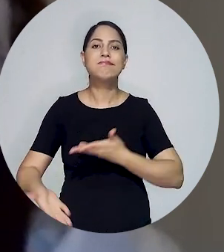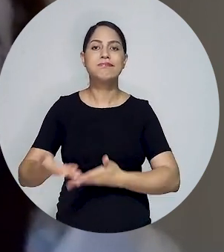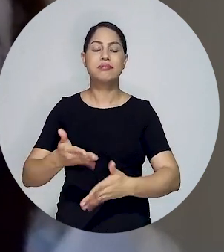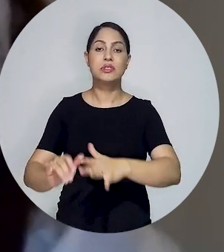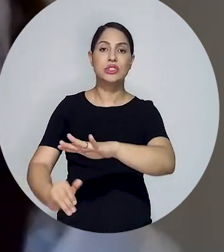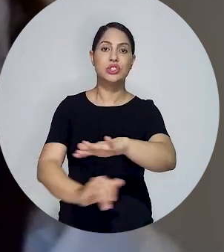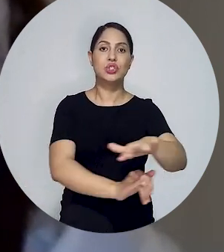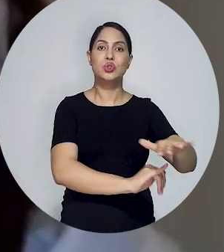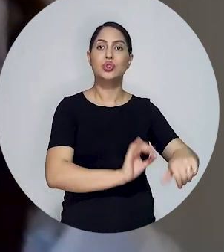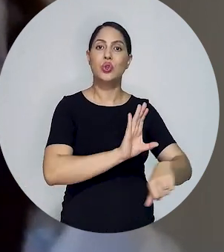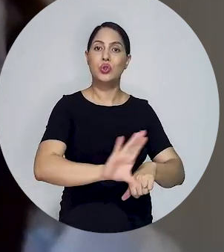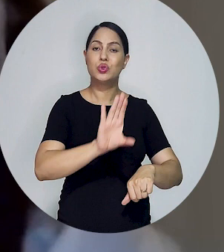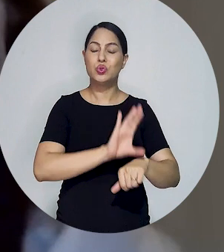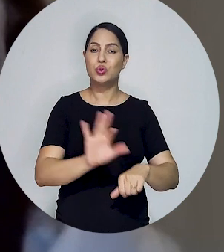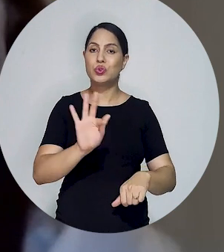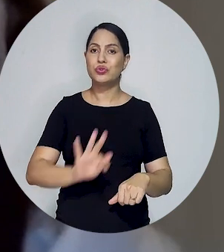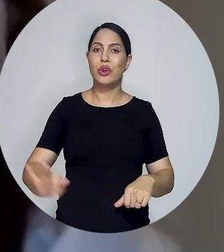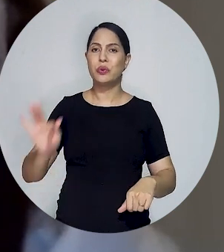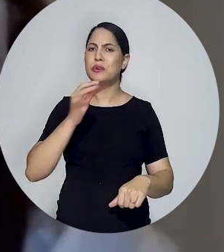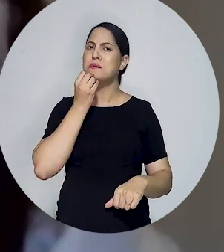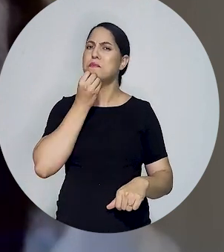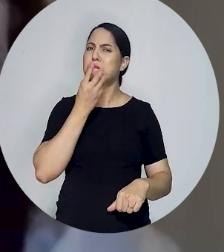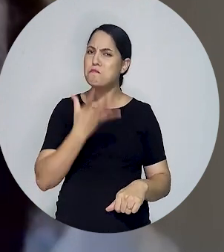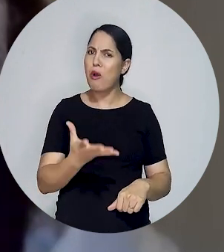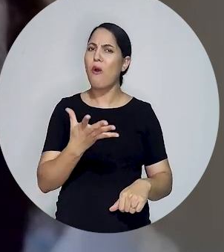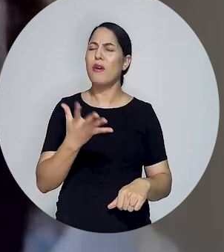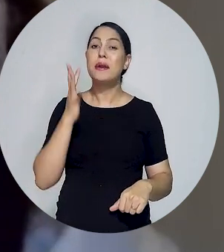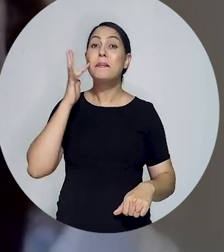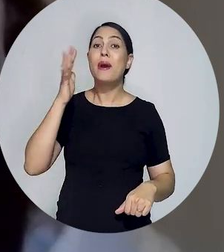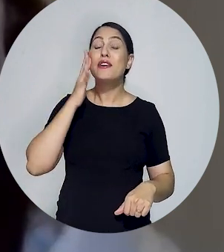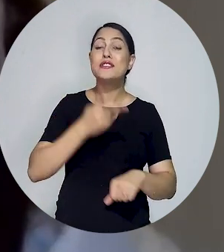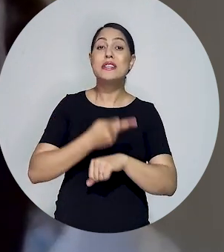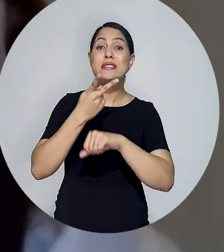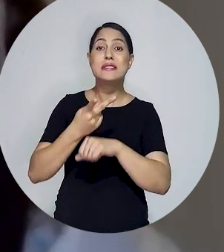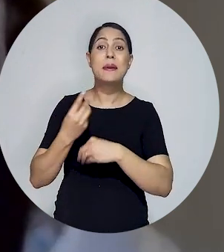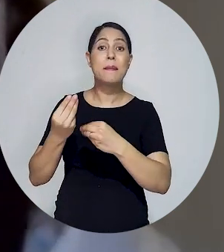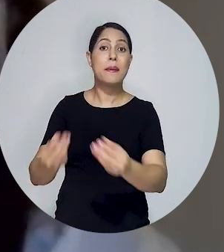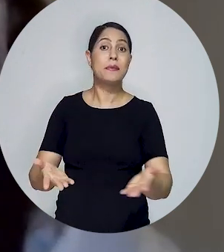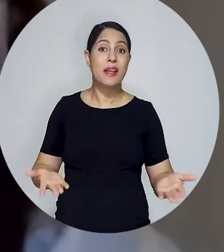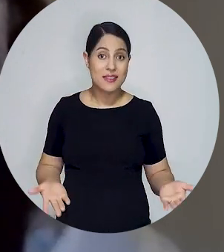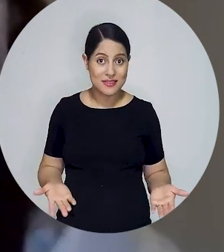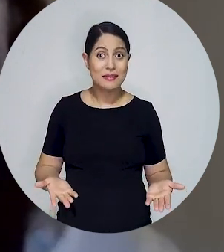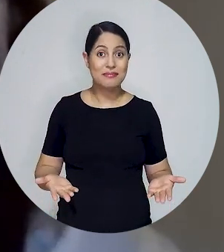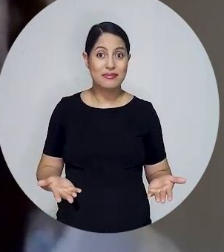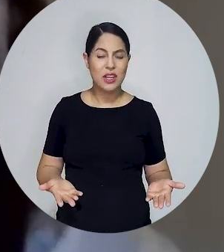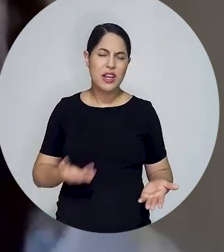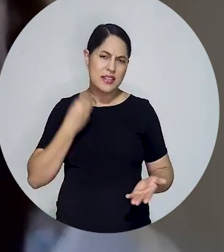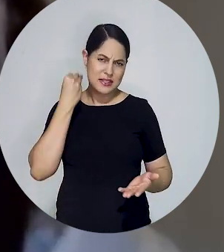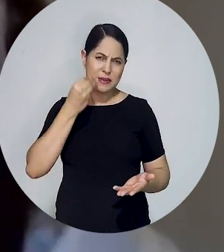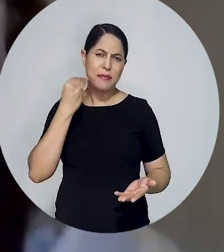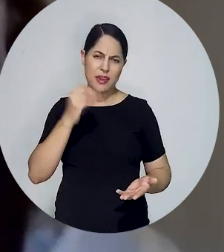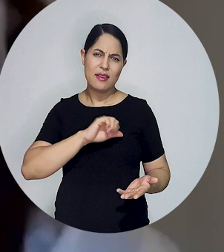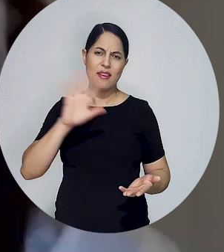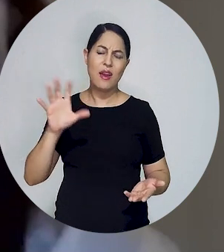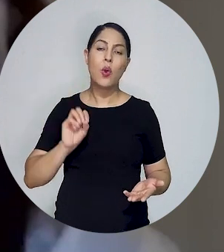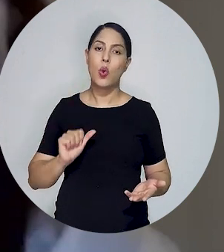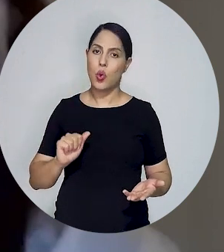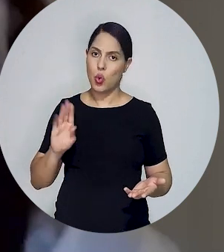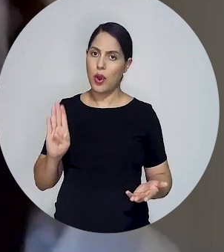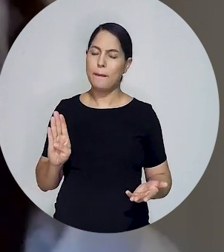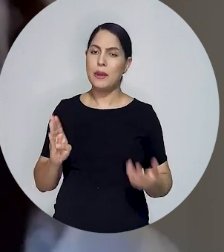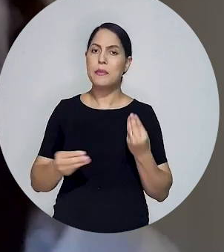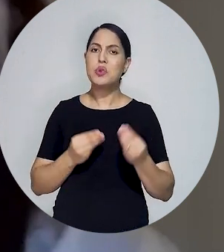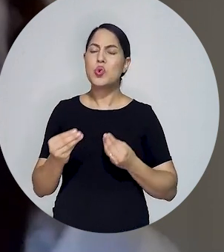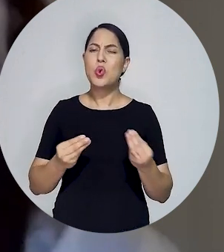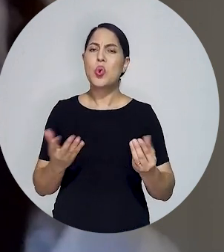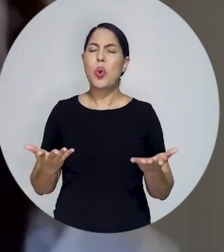de premiar os seus bons cursos, aqueles cursos que entregam tanto a experiência do egresso, né, que a OAB é muito boa